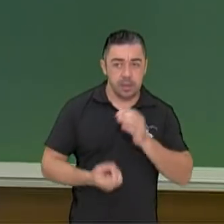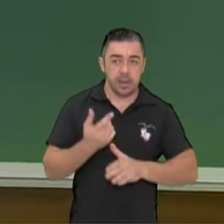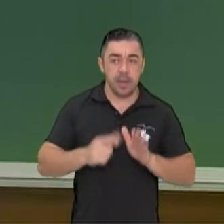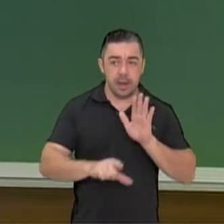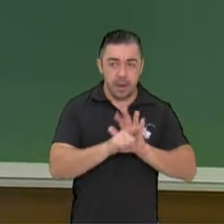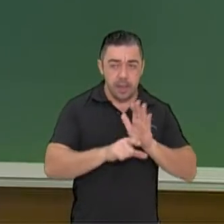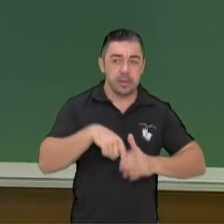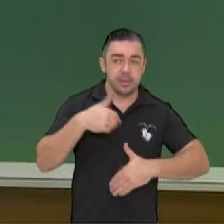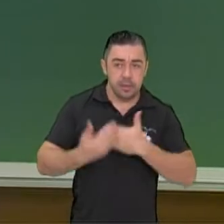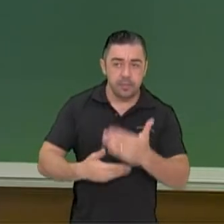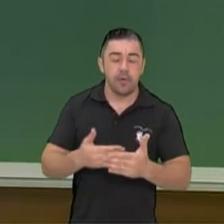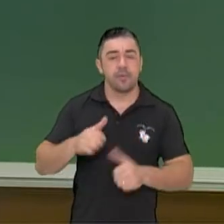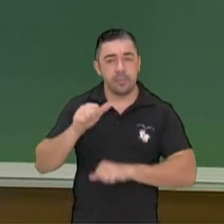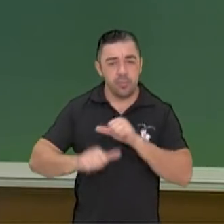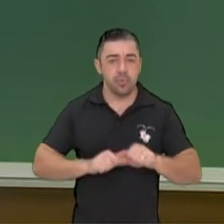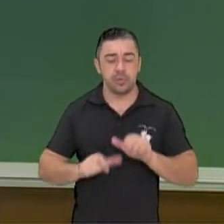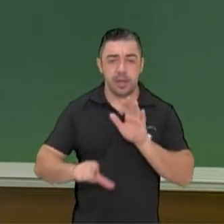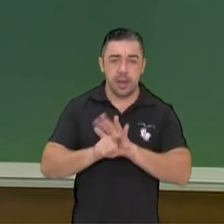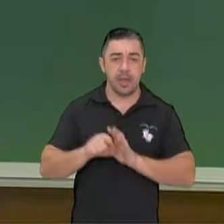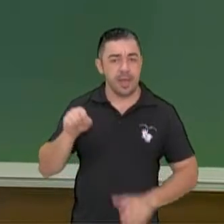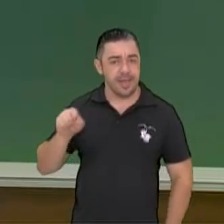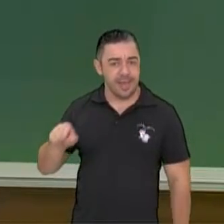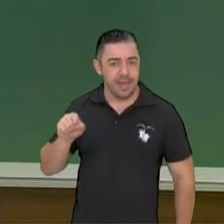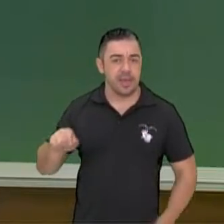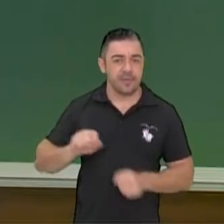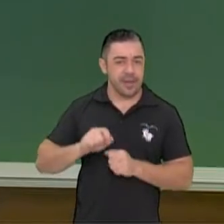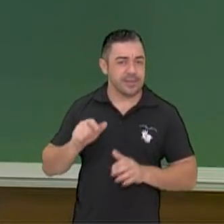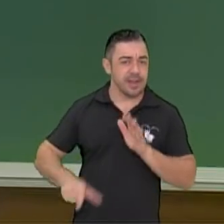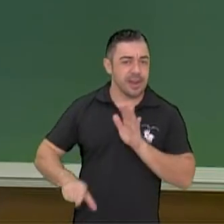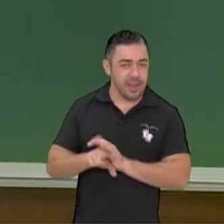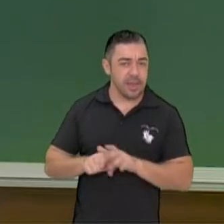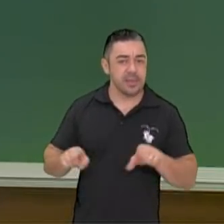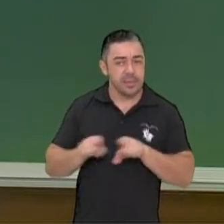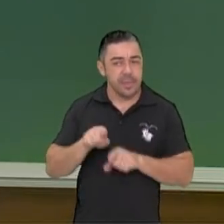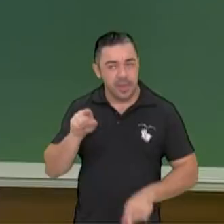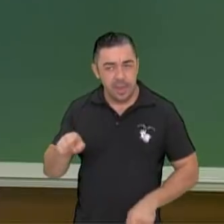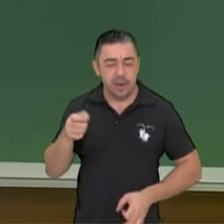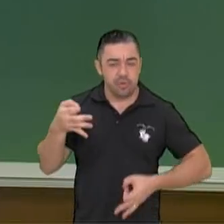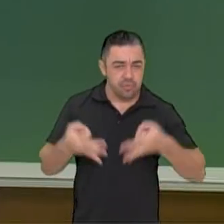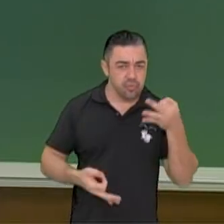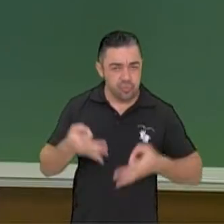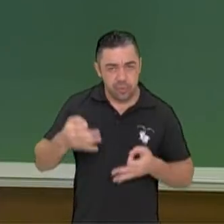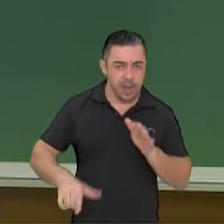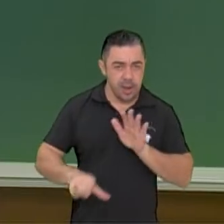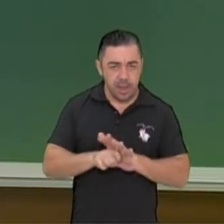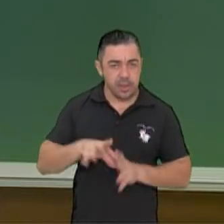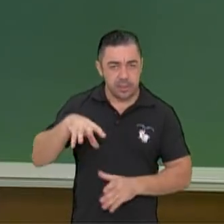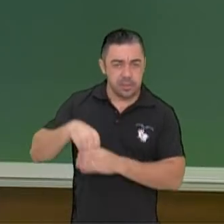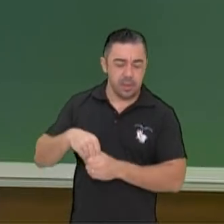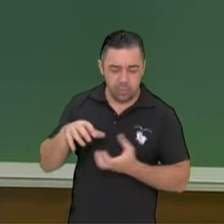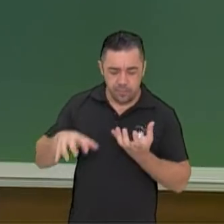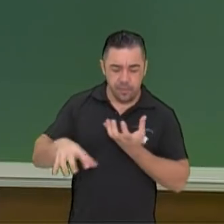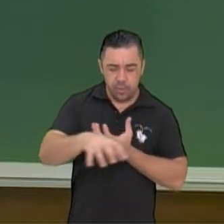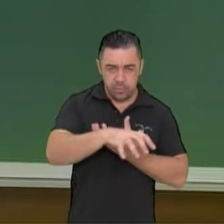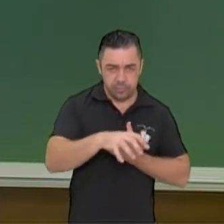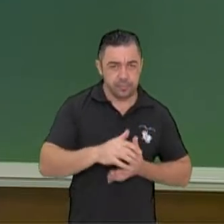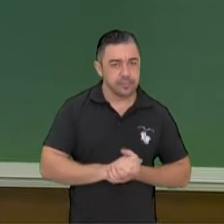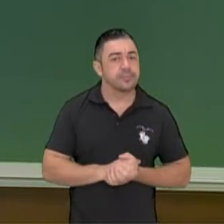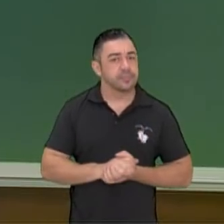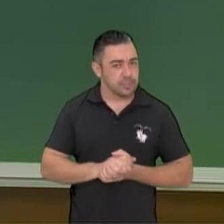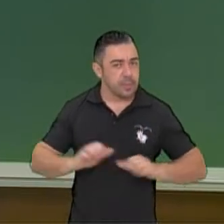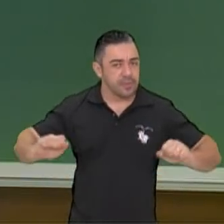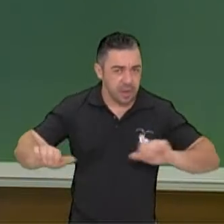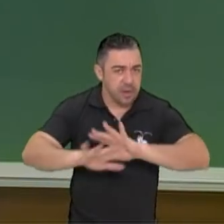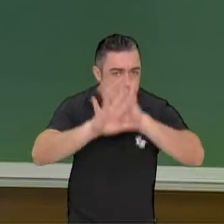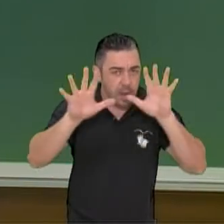ele muda a lei, ele que aplica as leis, ele que inclusive julga as leis dentro do seu feudo. Então fica bem